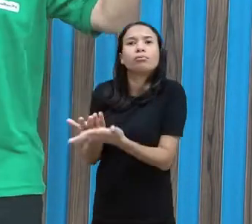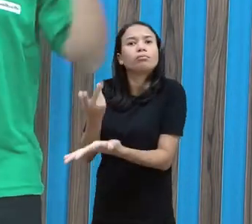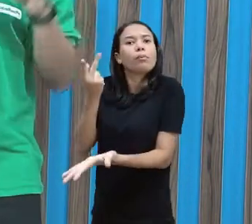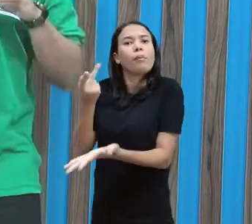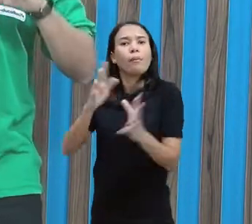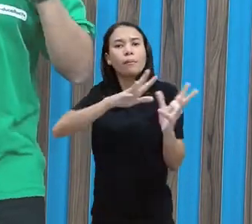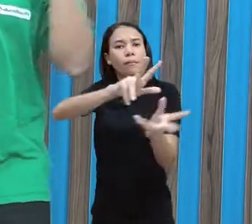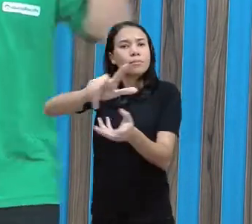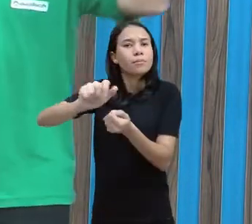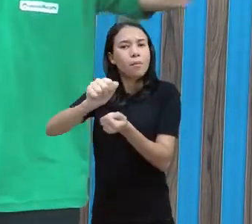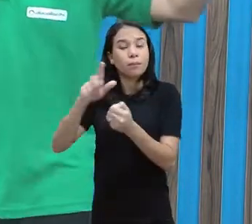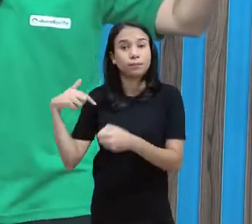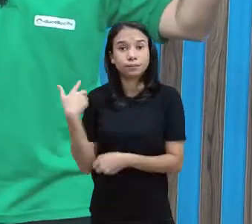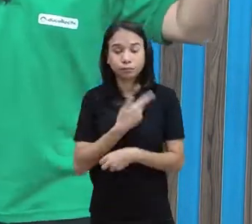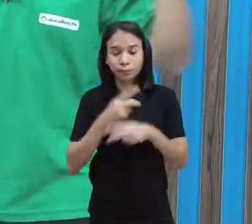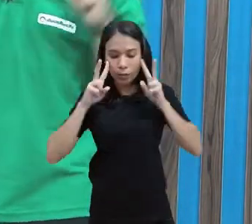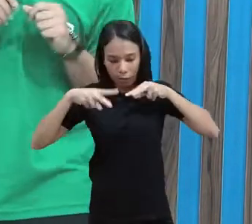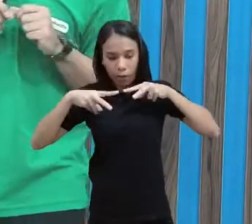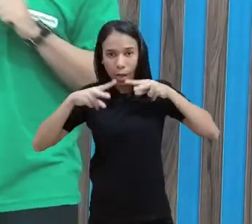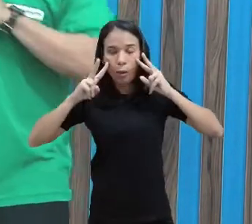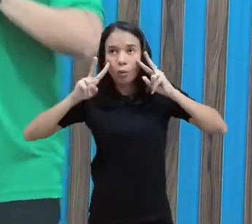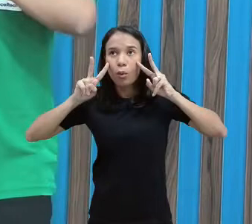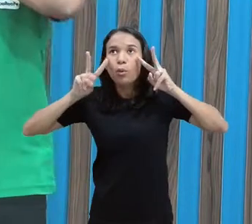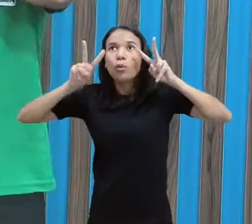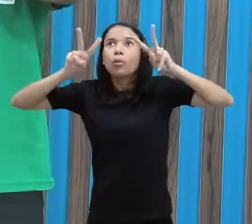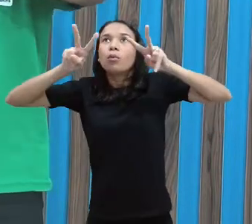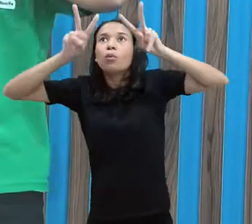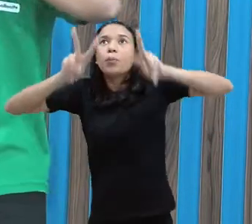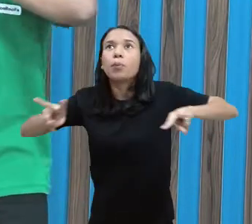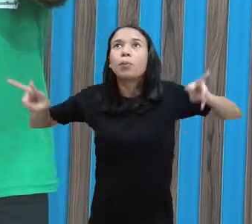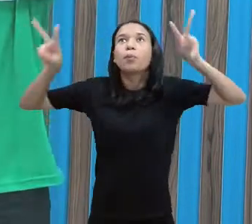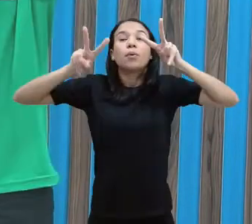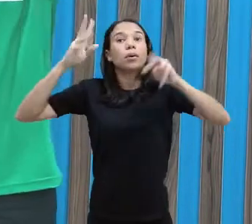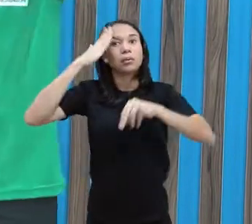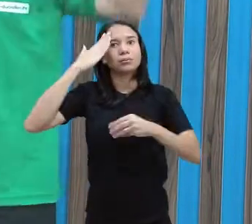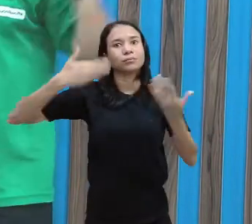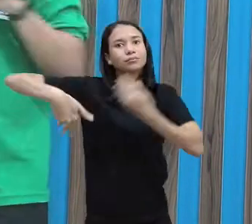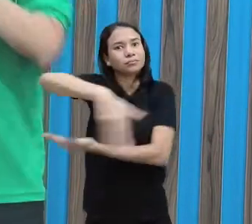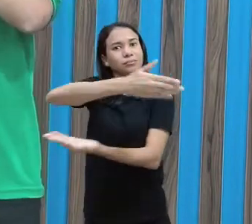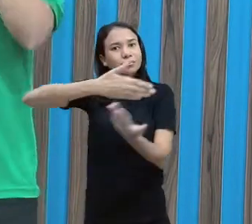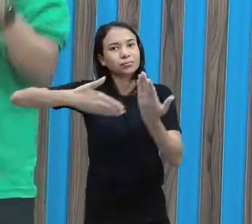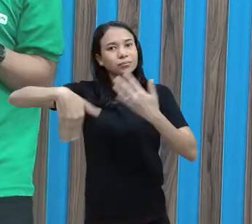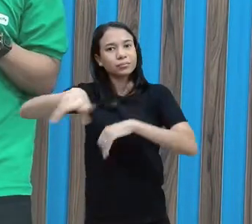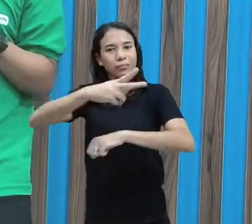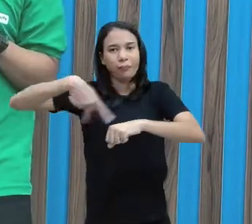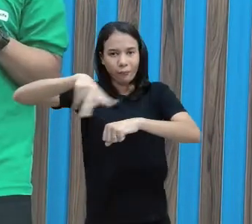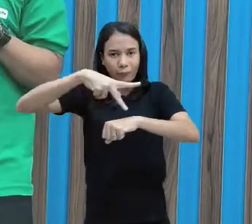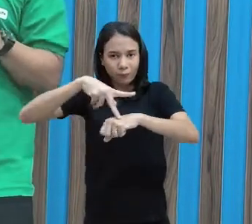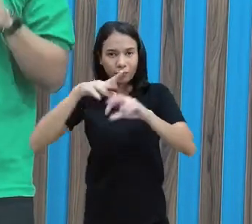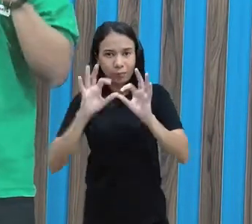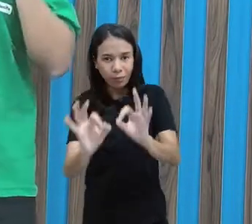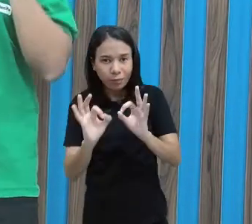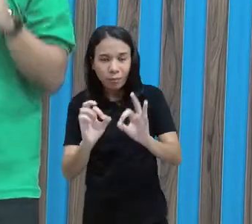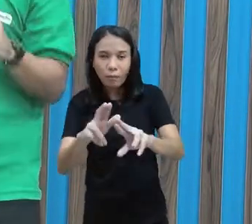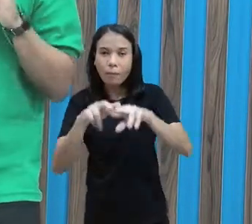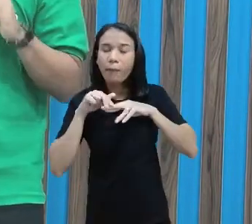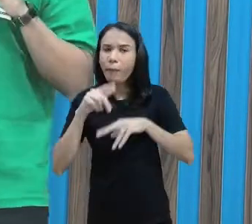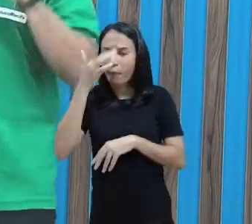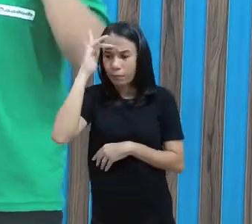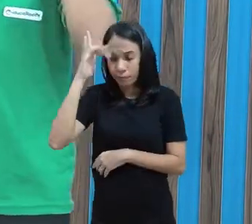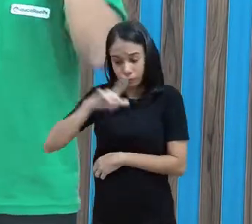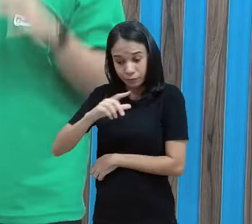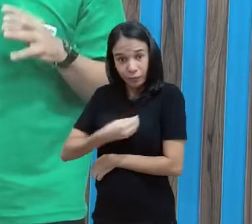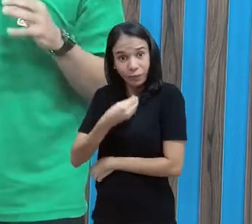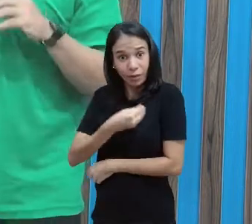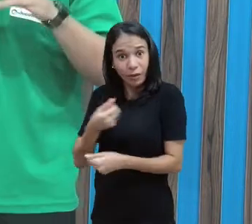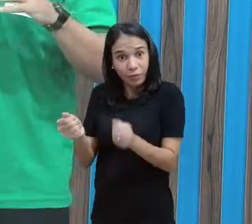mundo. Vamos olhar para fora, vamos entender as relações entre os países. E para quem está aqui